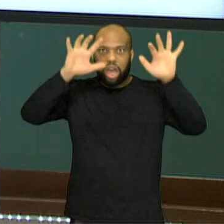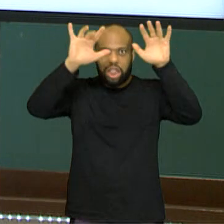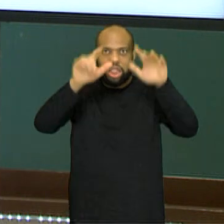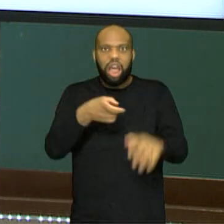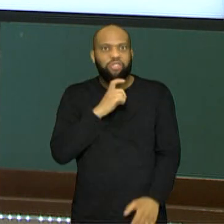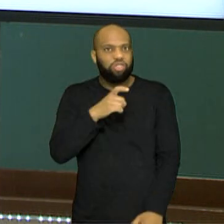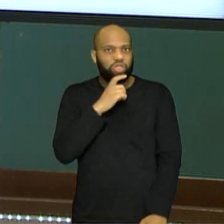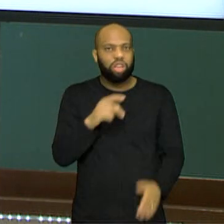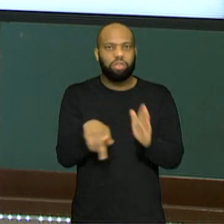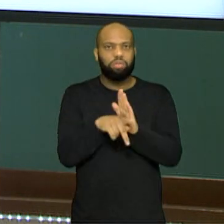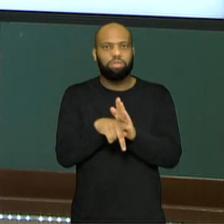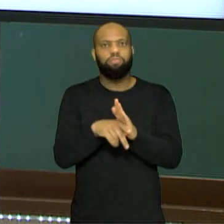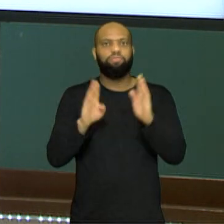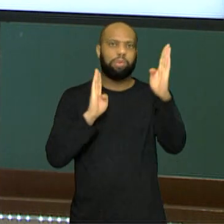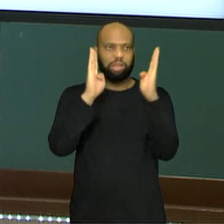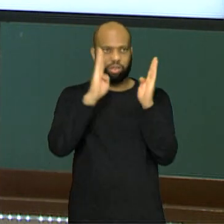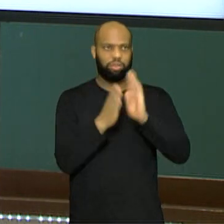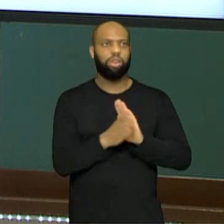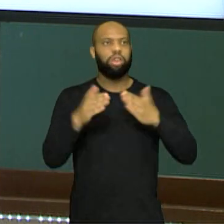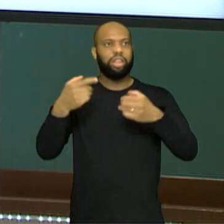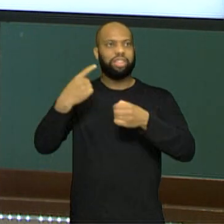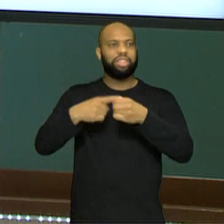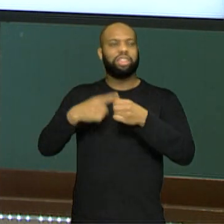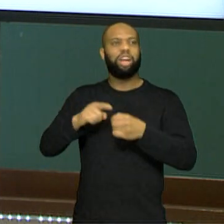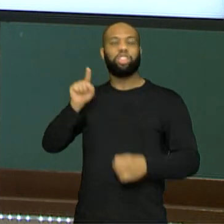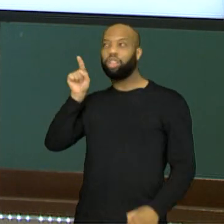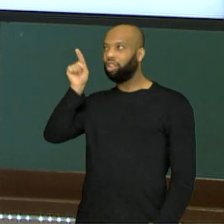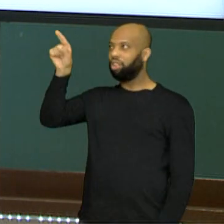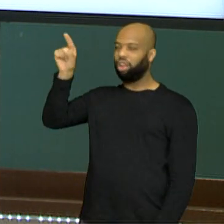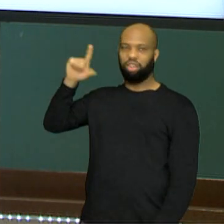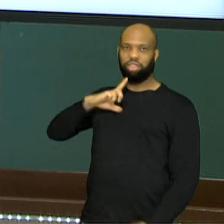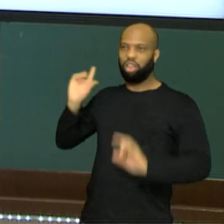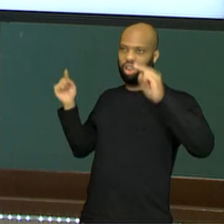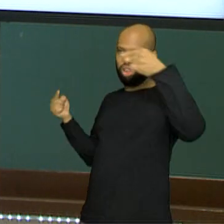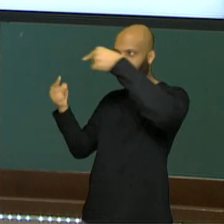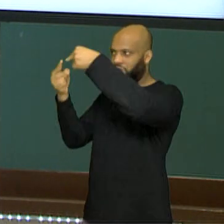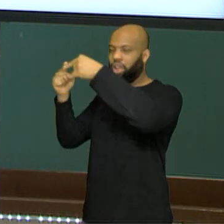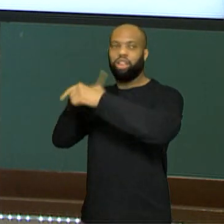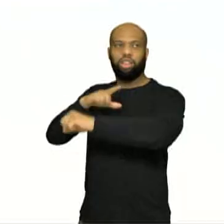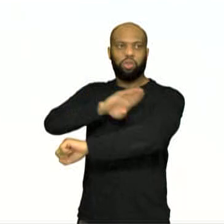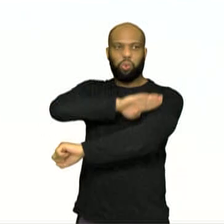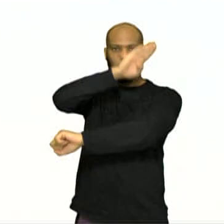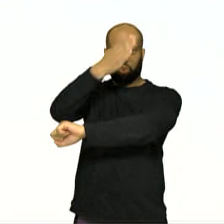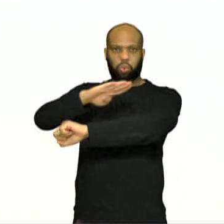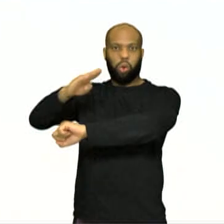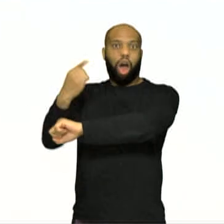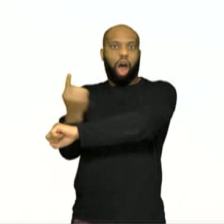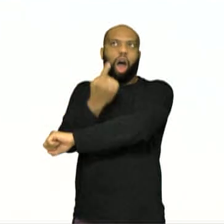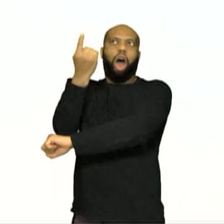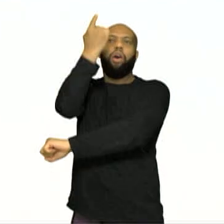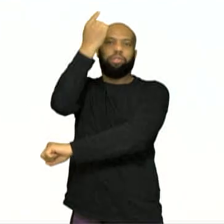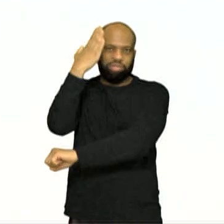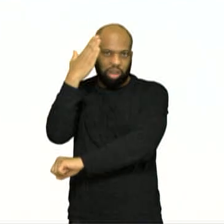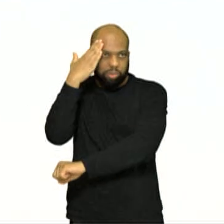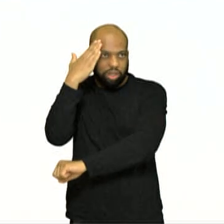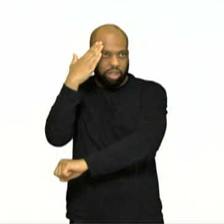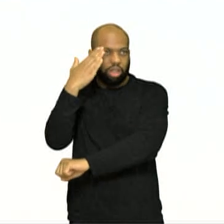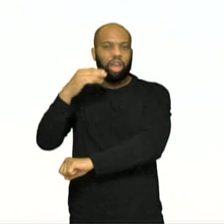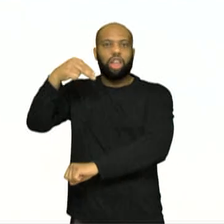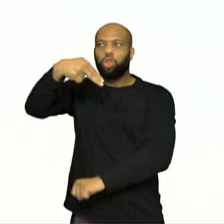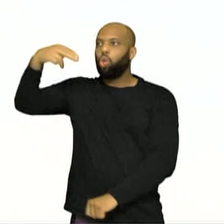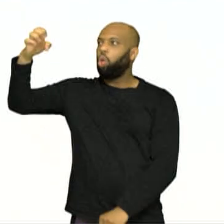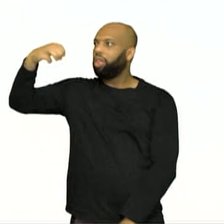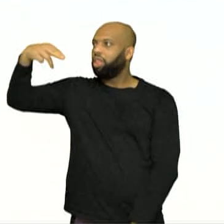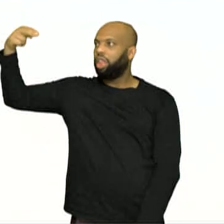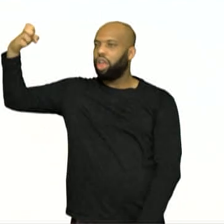inverno. Olha só, a cidade ela se encontra naquela região, né, de relevo mais elevado na porção